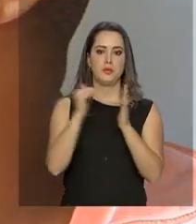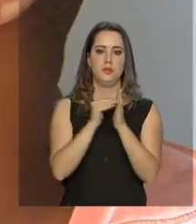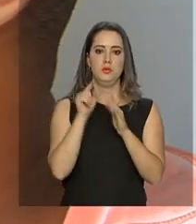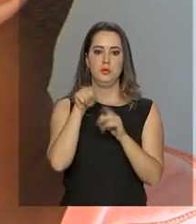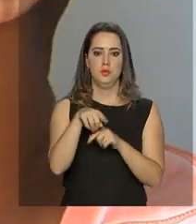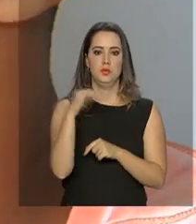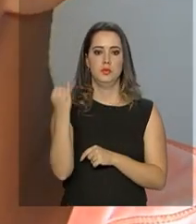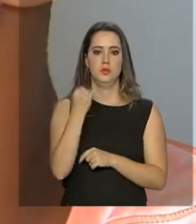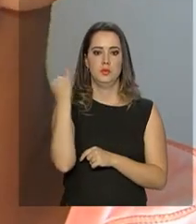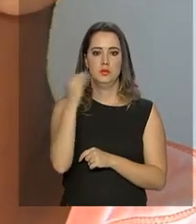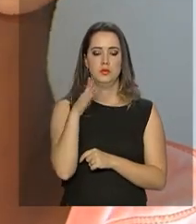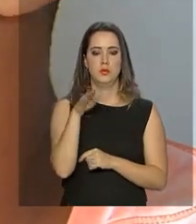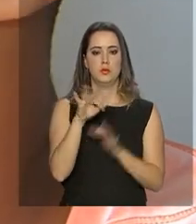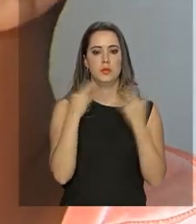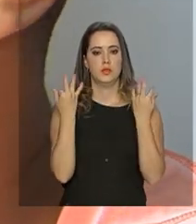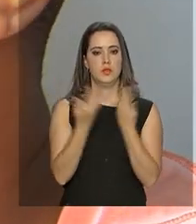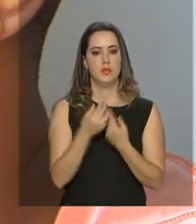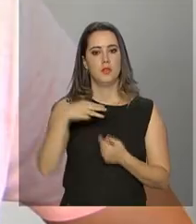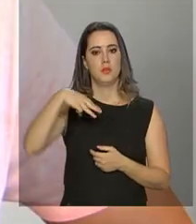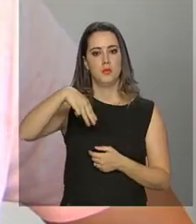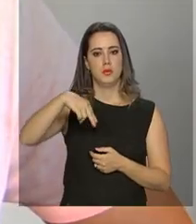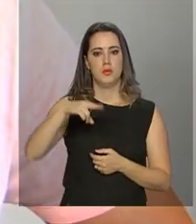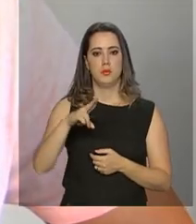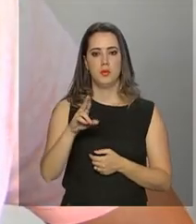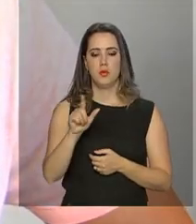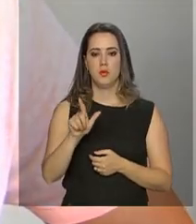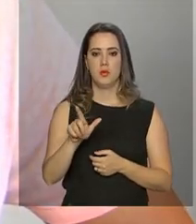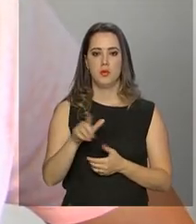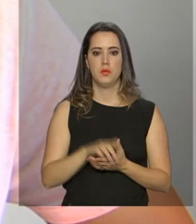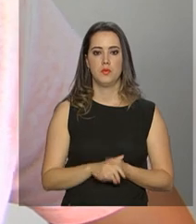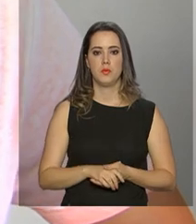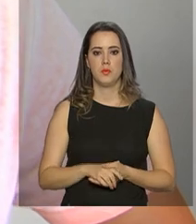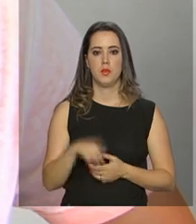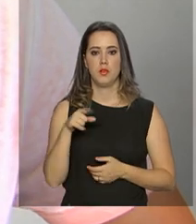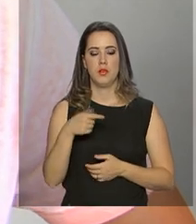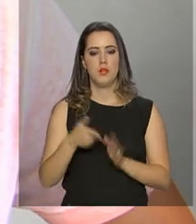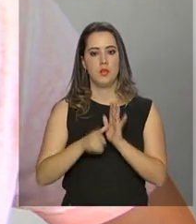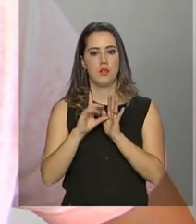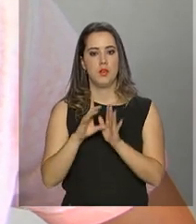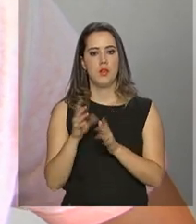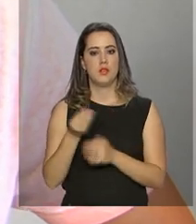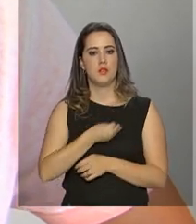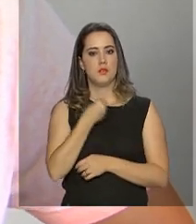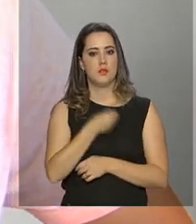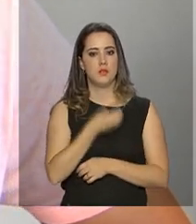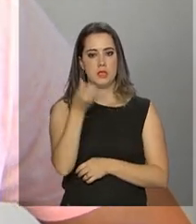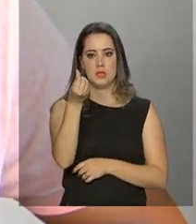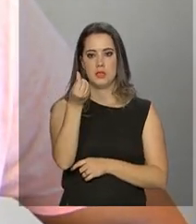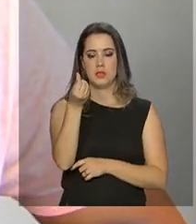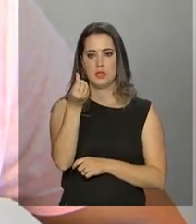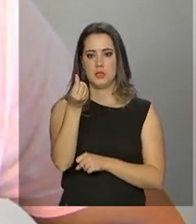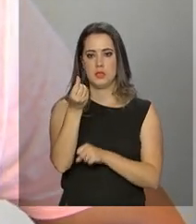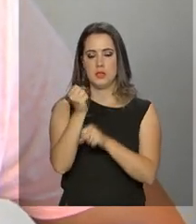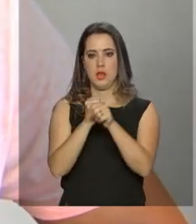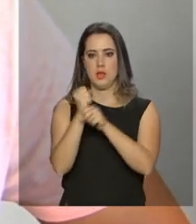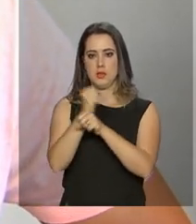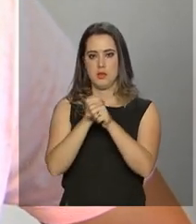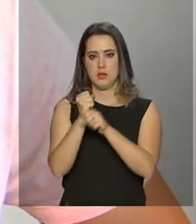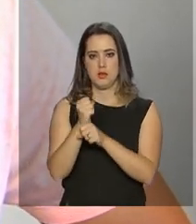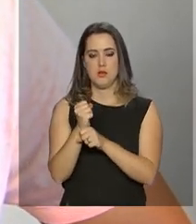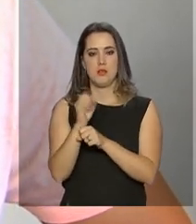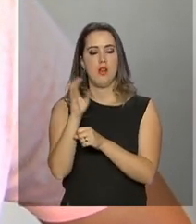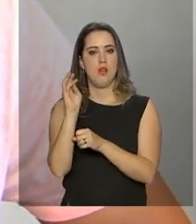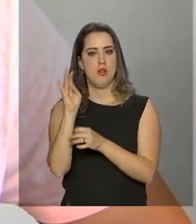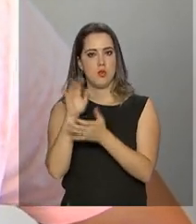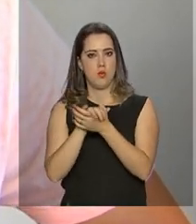fundamentais para a família de manoel e morávamos apenas aí o paulo há seis anos há cinco anos cinco para seis